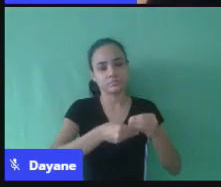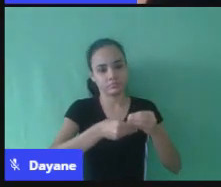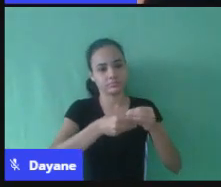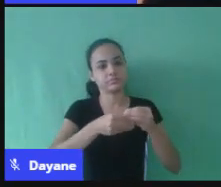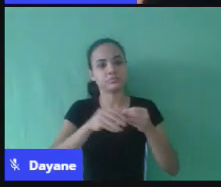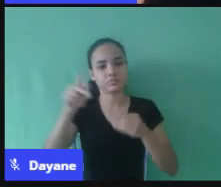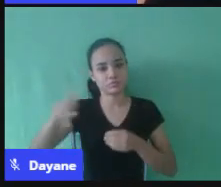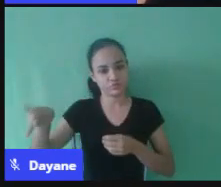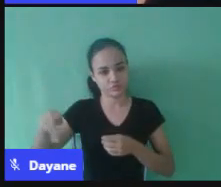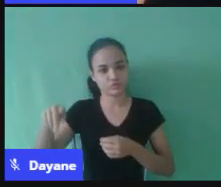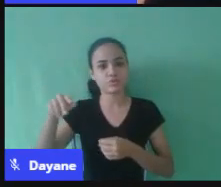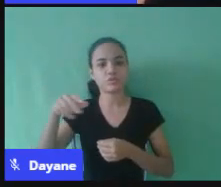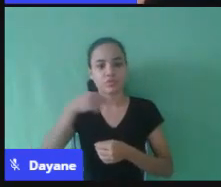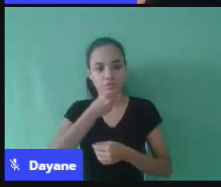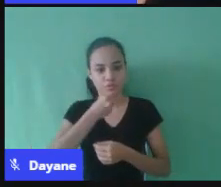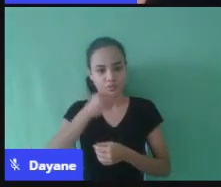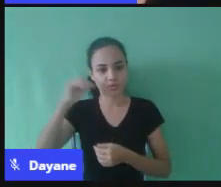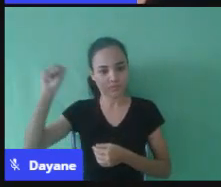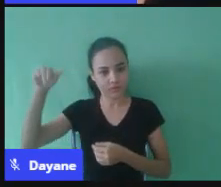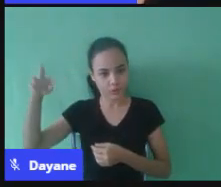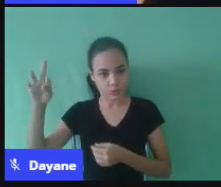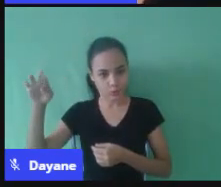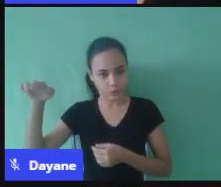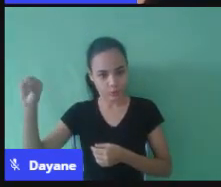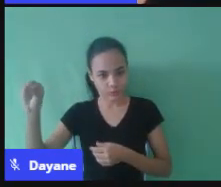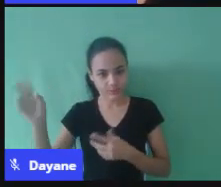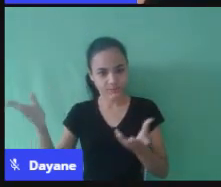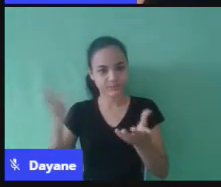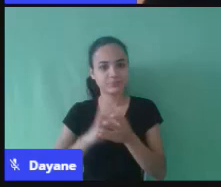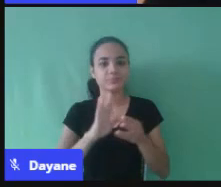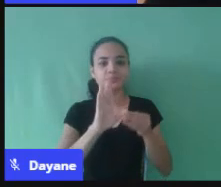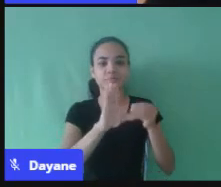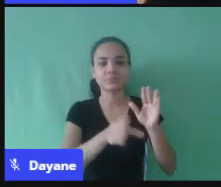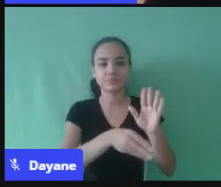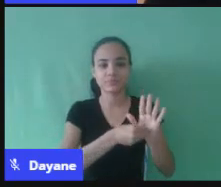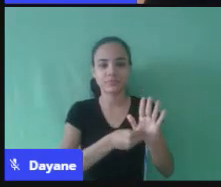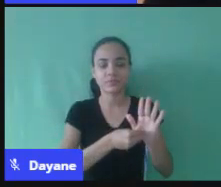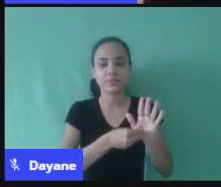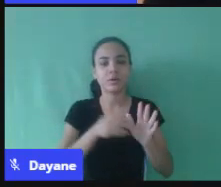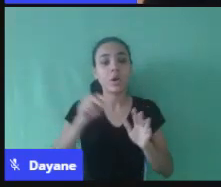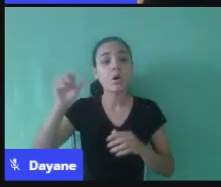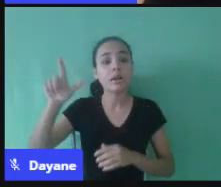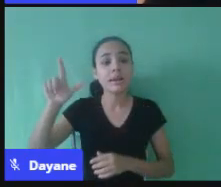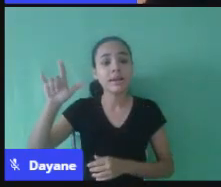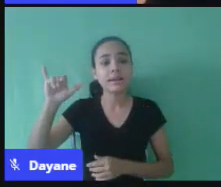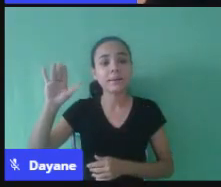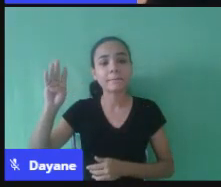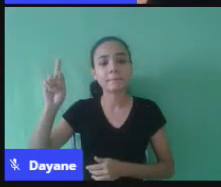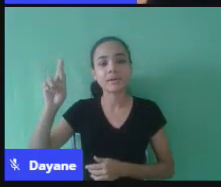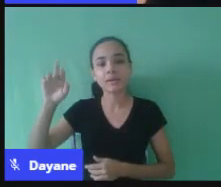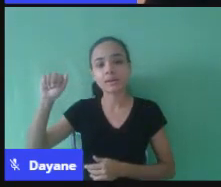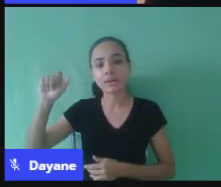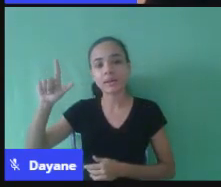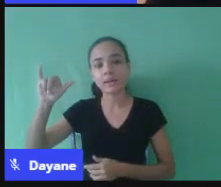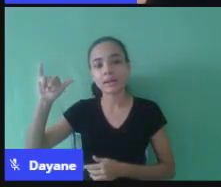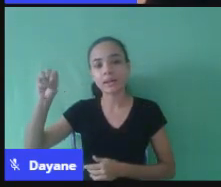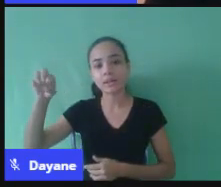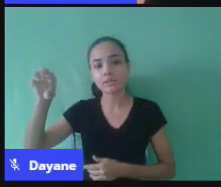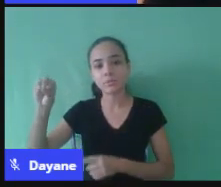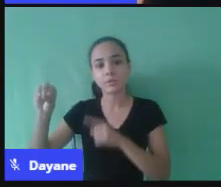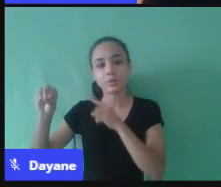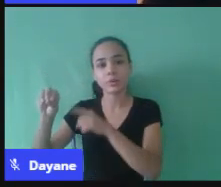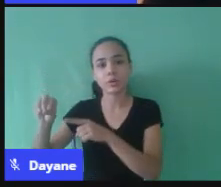o liberalismo, ele sempre gosta de se beneficiar diante da crise, de alguma maneira procurar